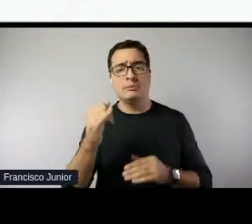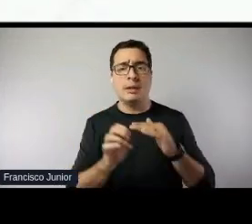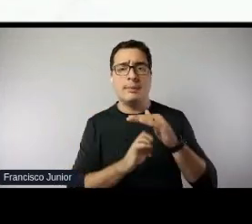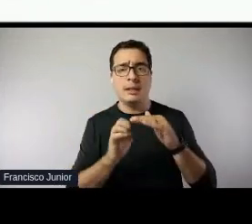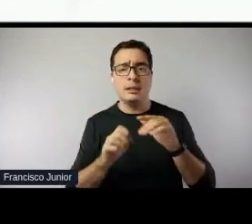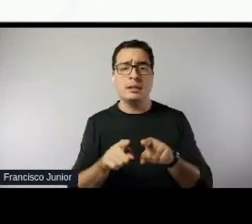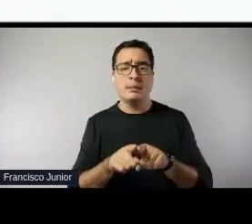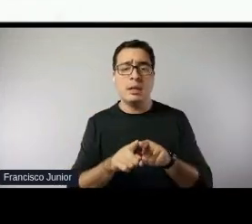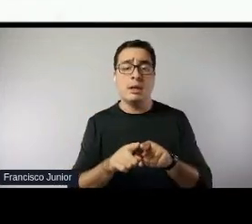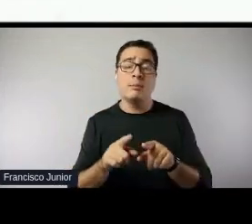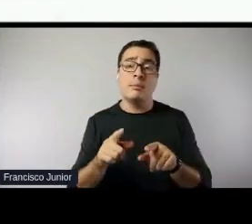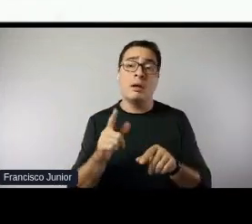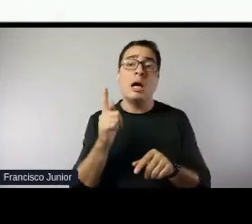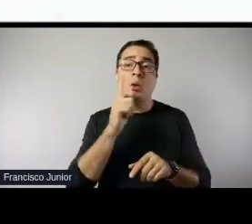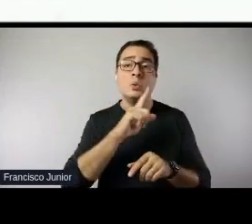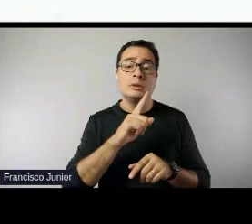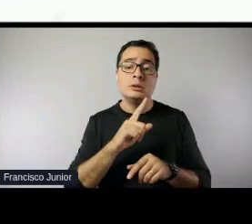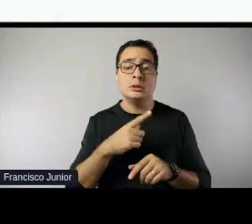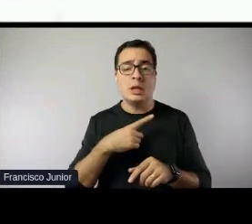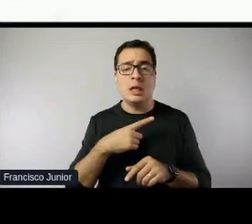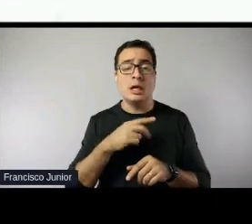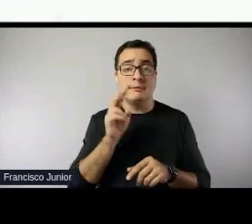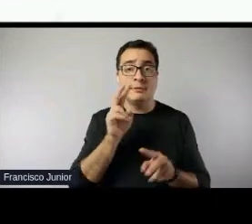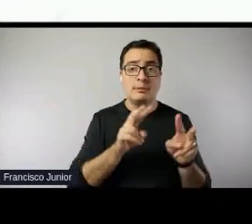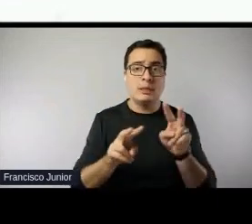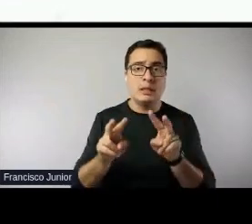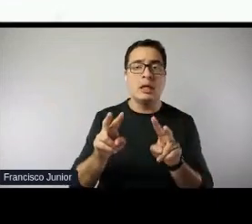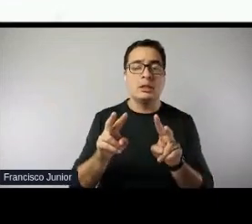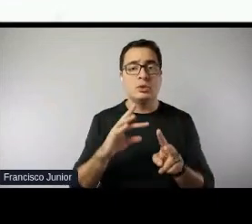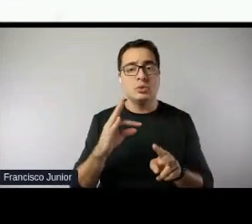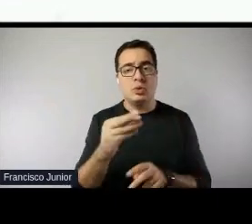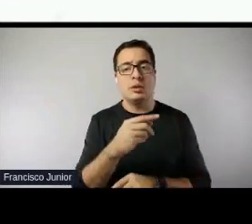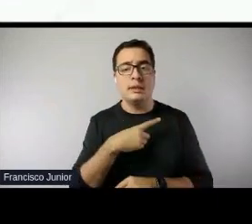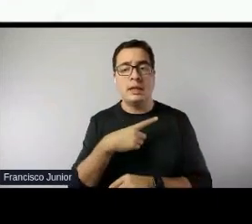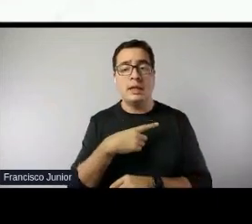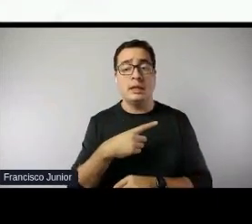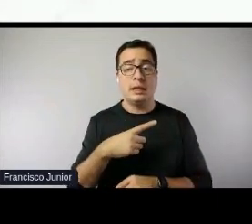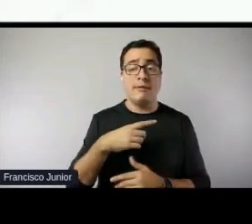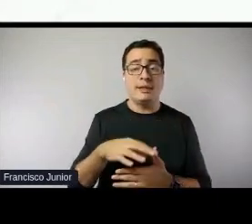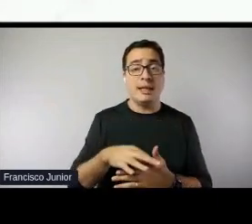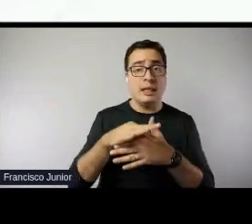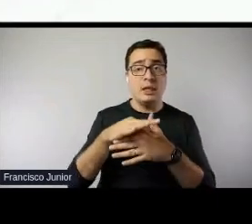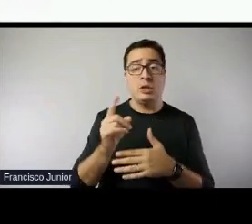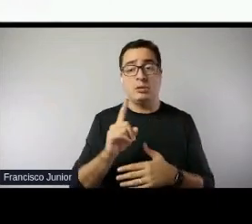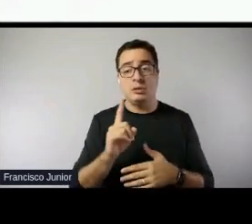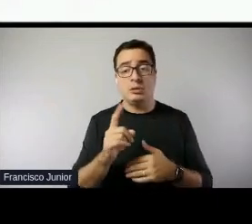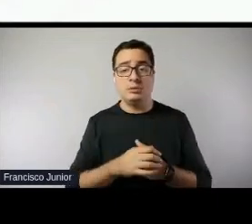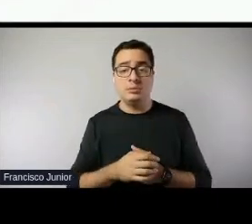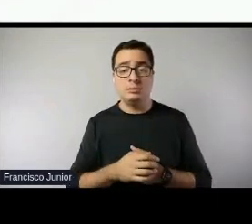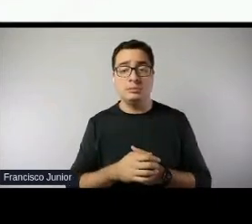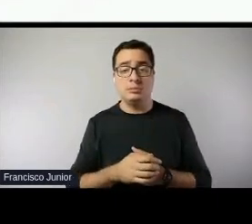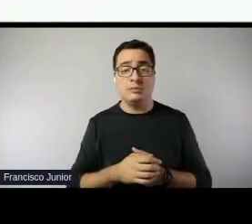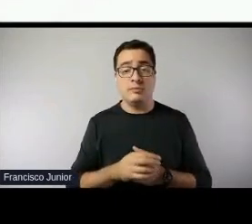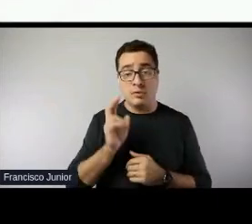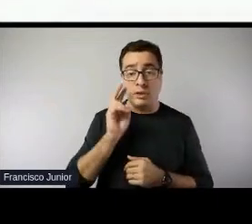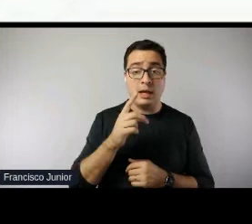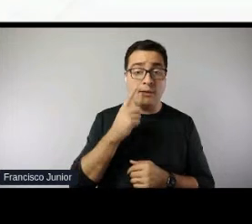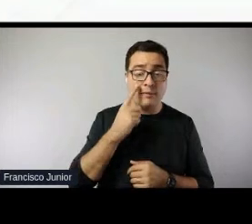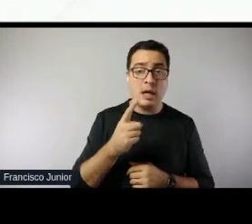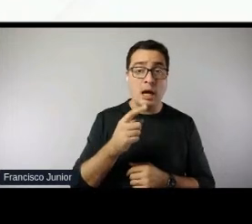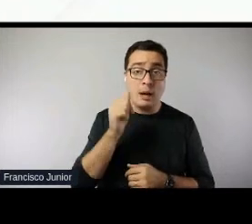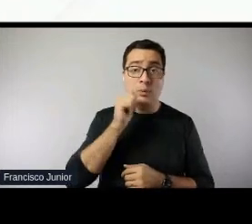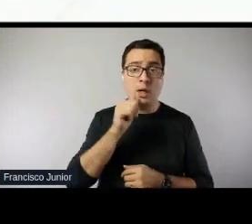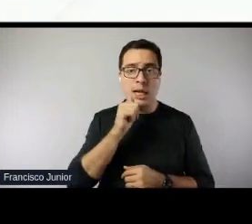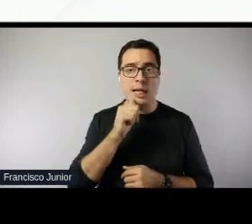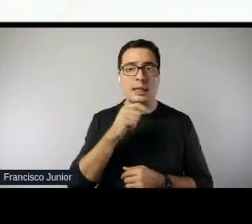porque ela vai conseguir ter toda essa visibilidade, né, de quem está liderando a casa. Ela pode olhar e ver, poxa, mulheres